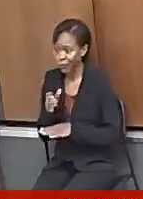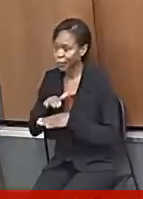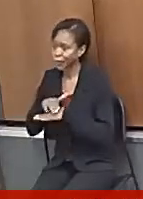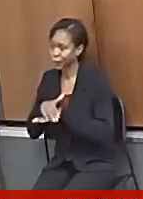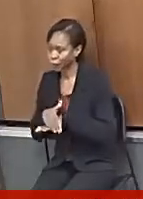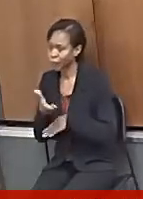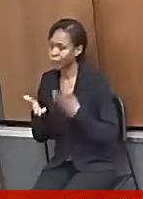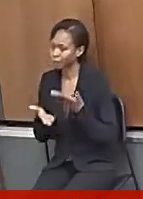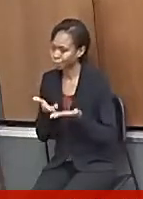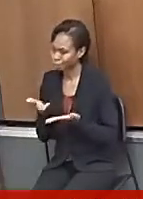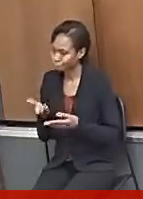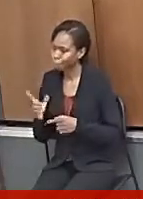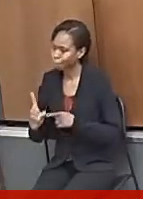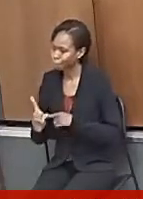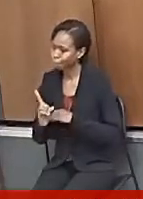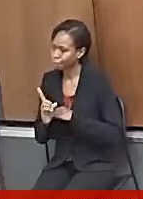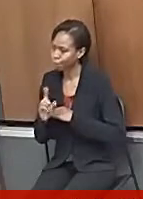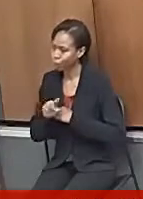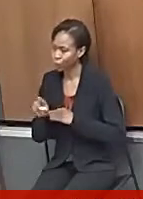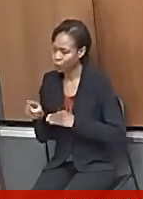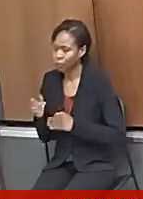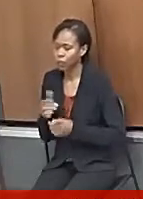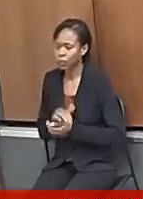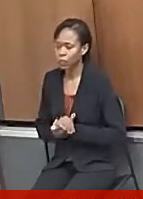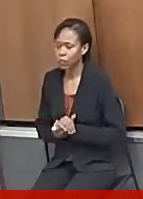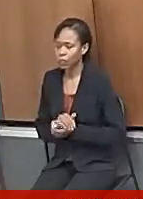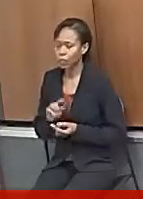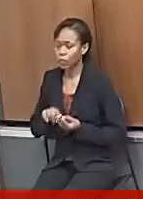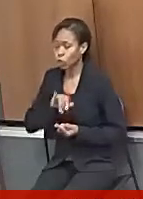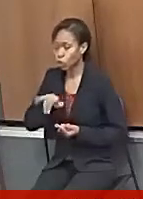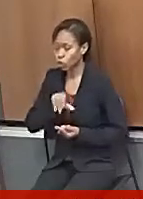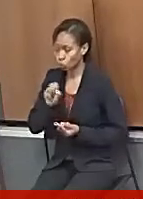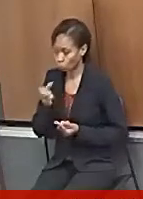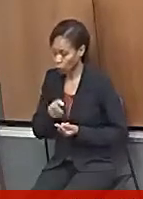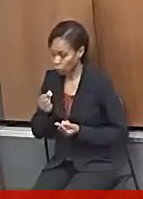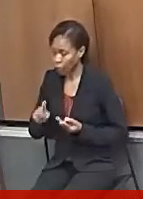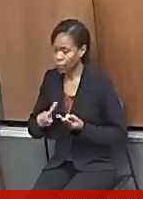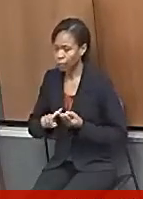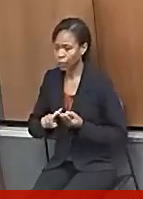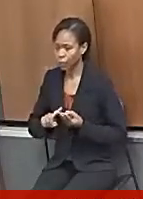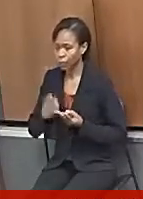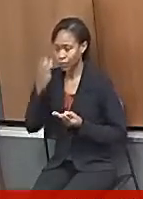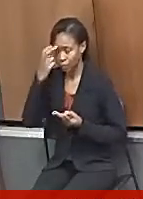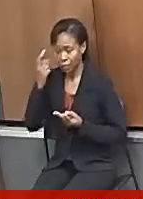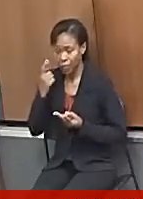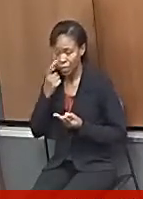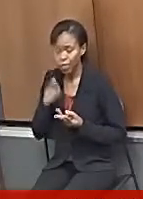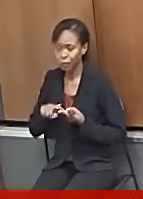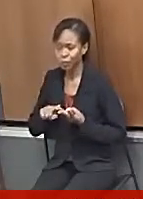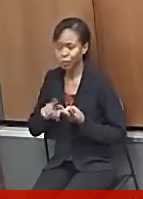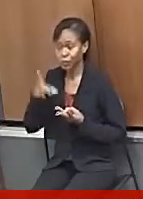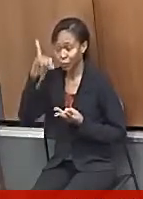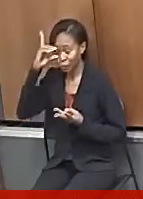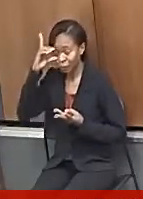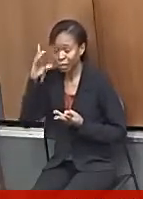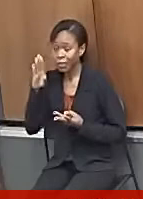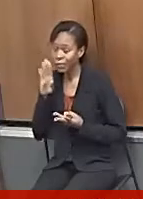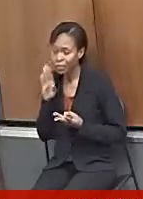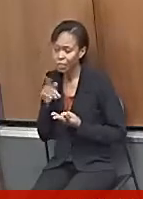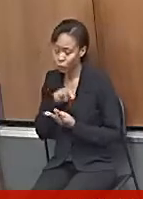leite deputado duarte bechi deputado zé guilherme que alegria ter o senhor como nosso amigo viu